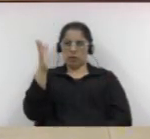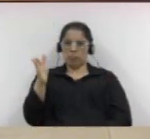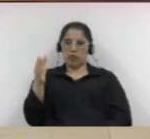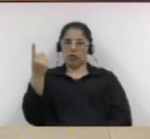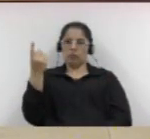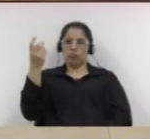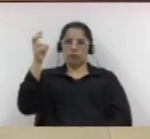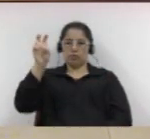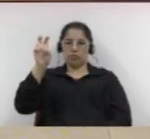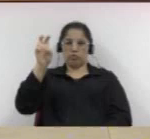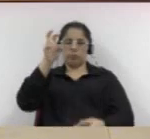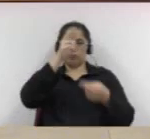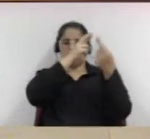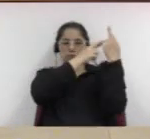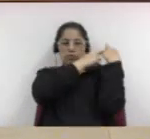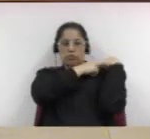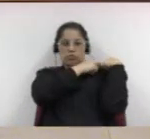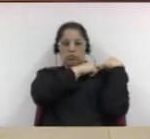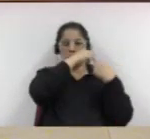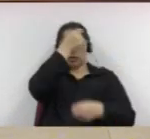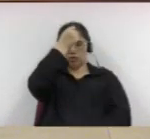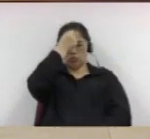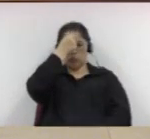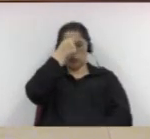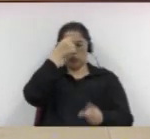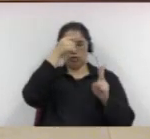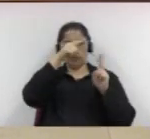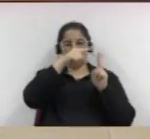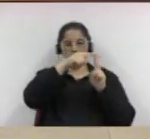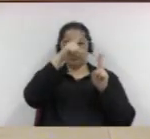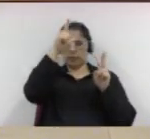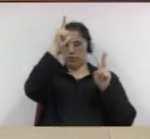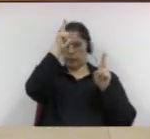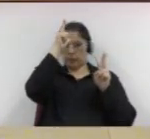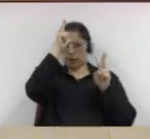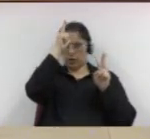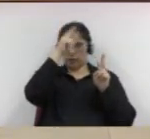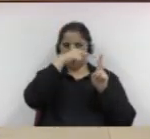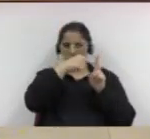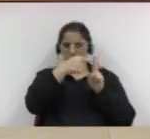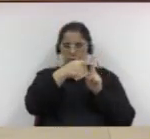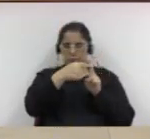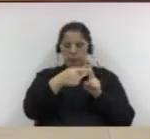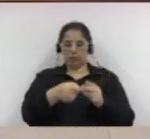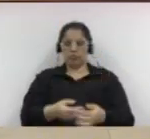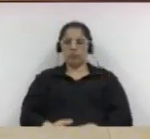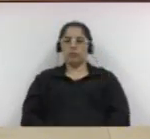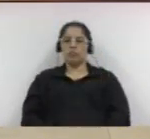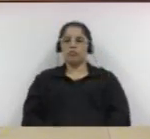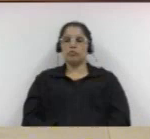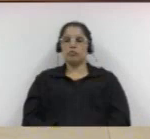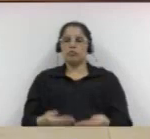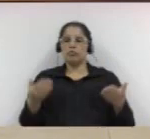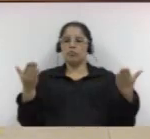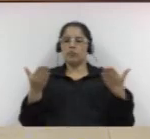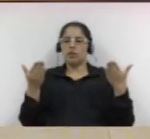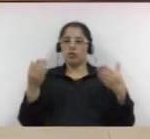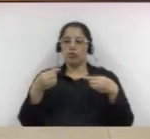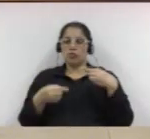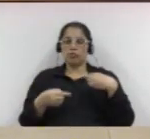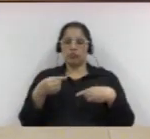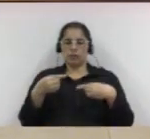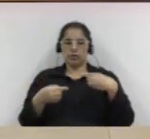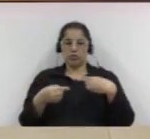836/2015. Autor, vereador Jorge de Freitas e Sidney Pascotto. O requerimento 836 em